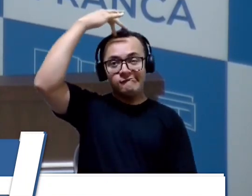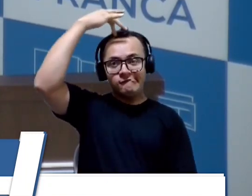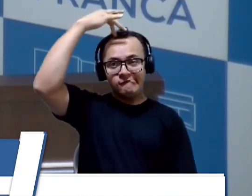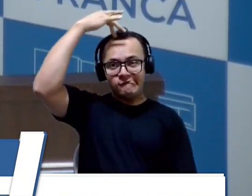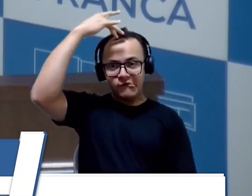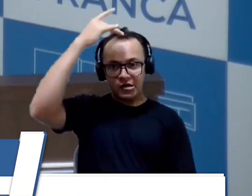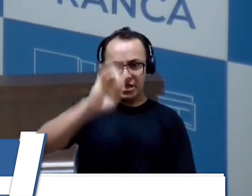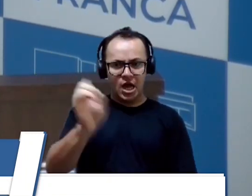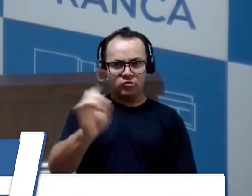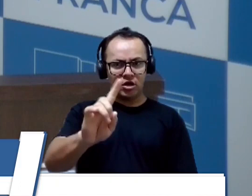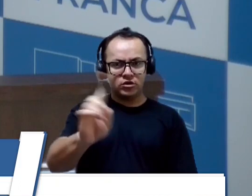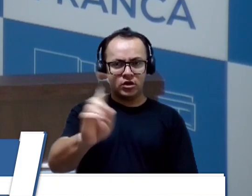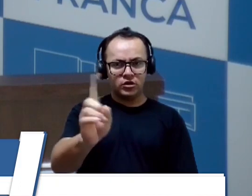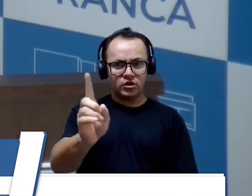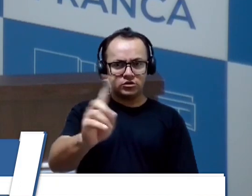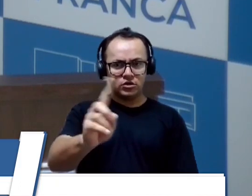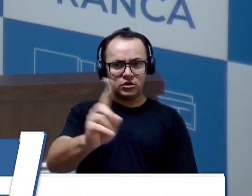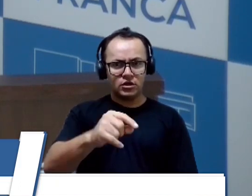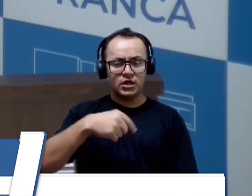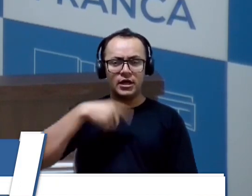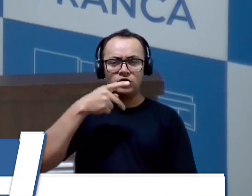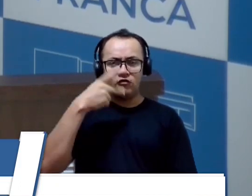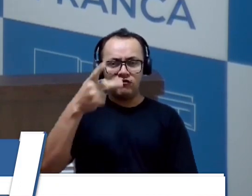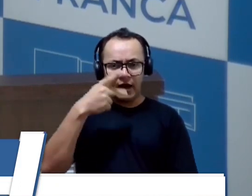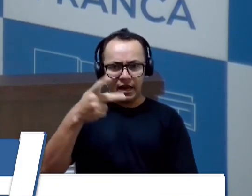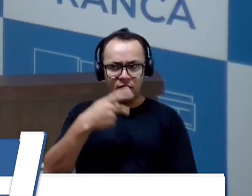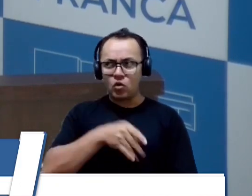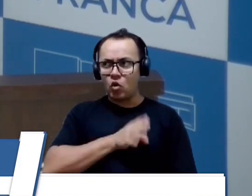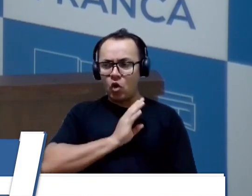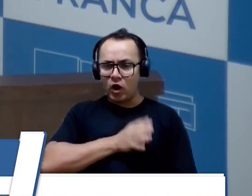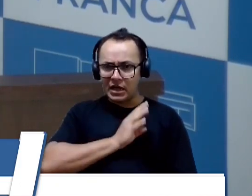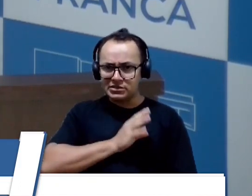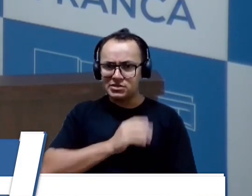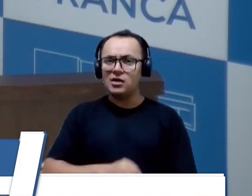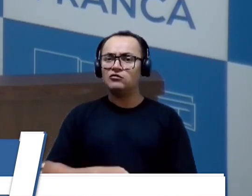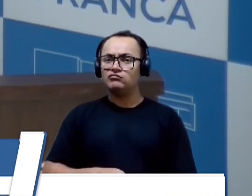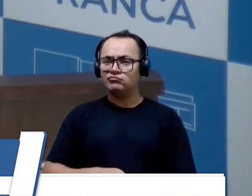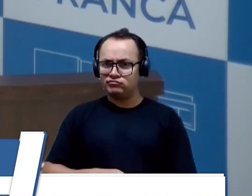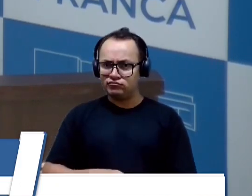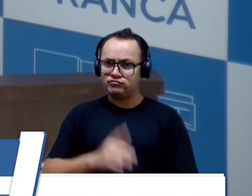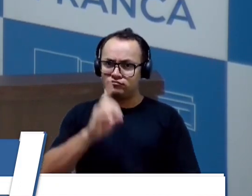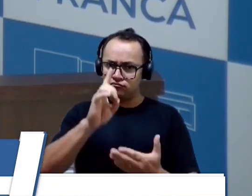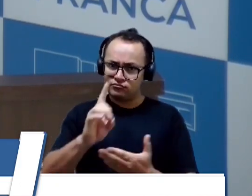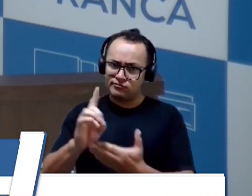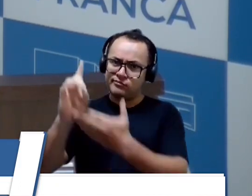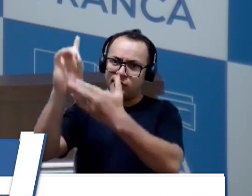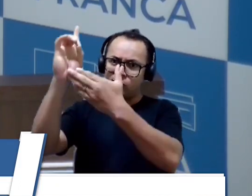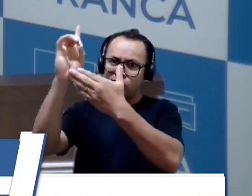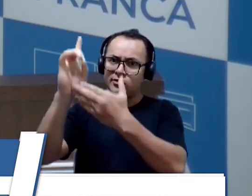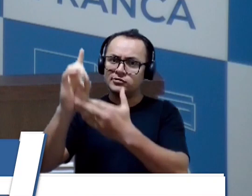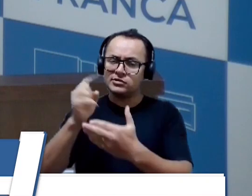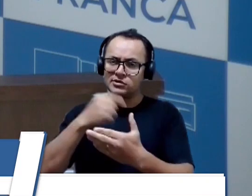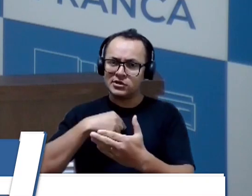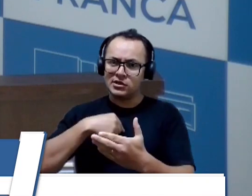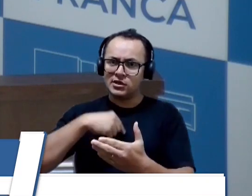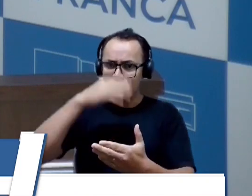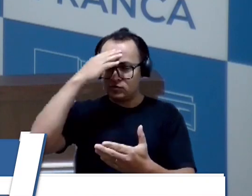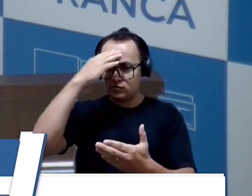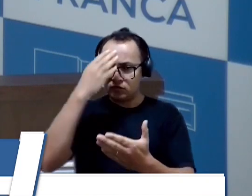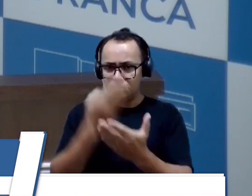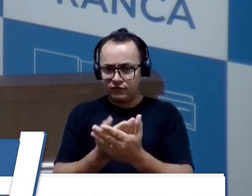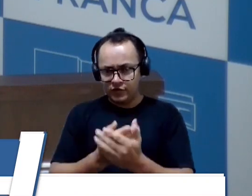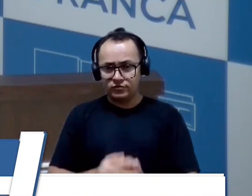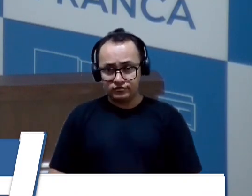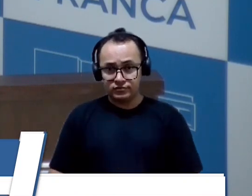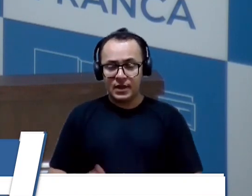bajulação, eu falo isso com a alma, com o coração, diante do meu Deus, que eu sirvo, que eu creio, tá?